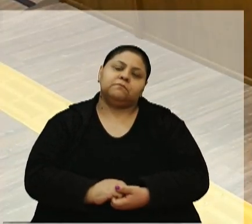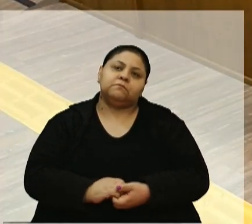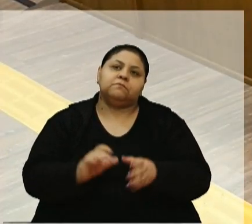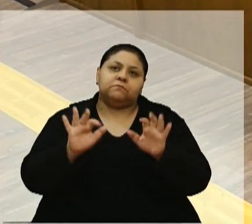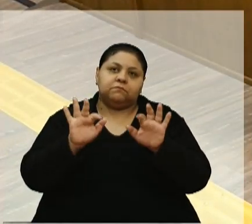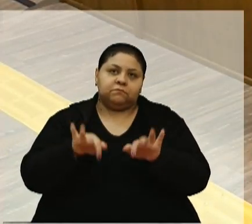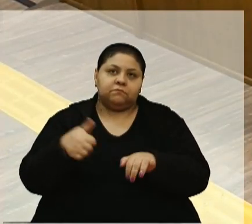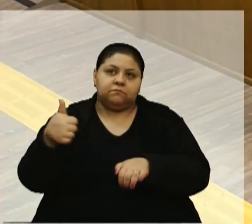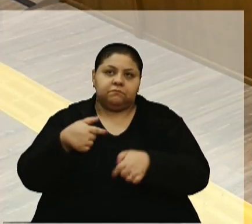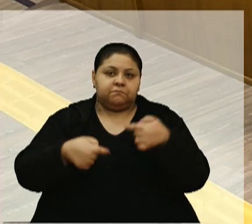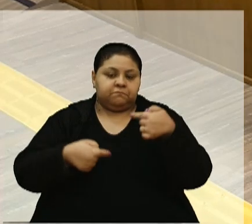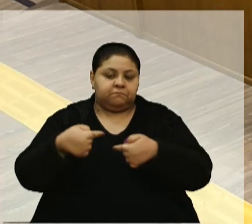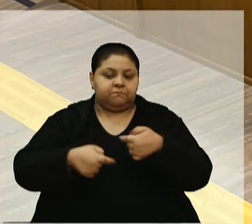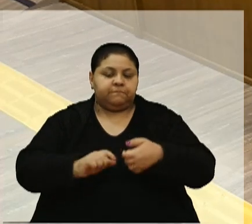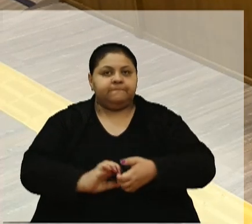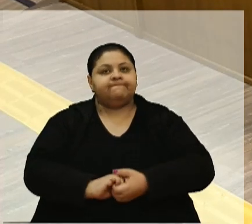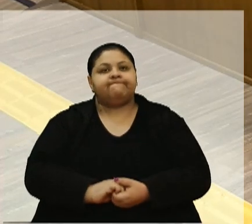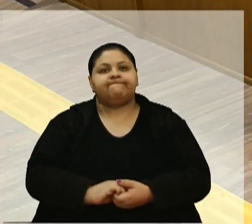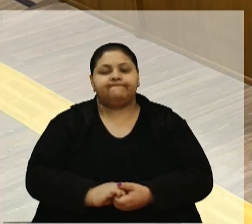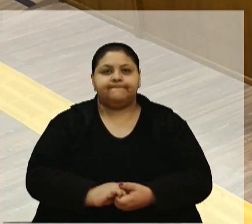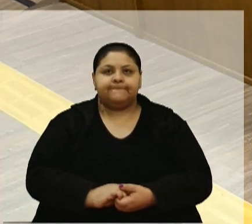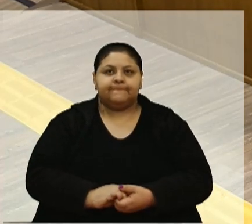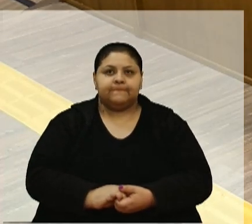Encerrada a primeira discussão.